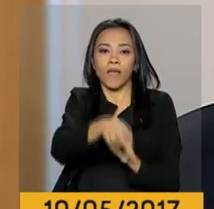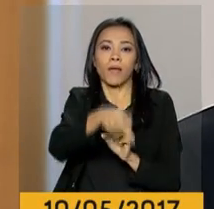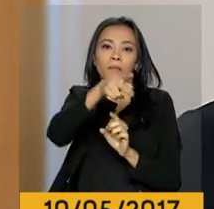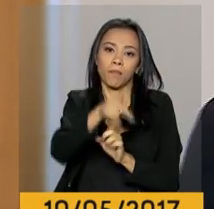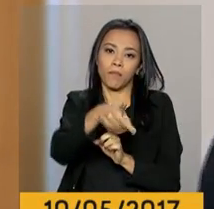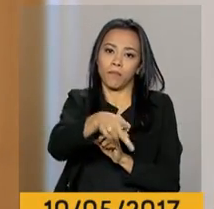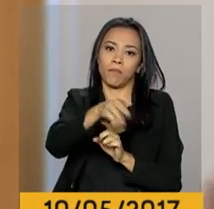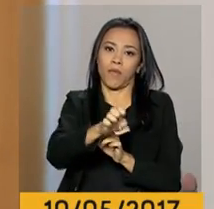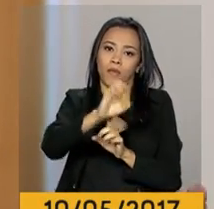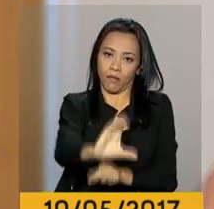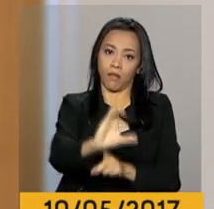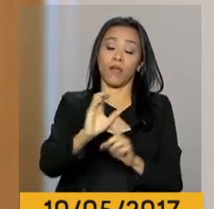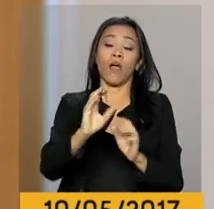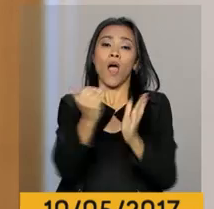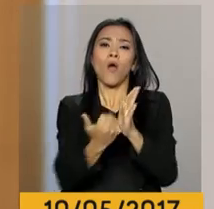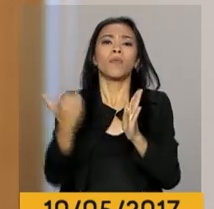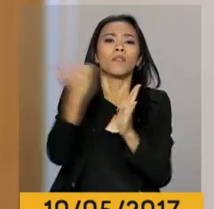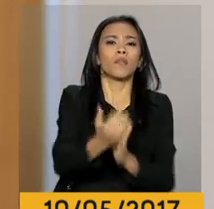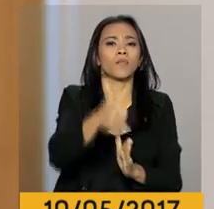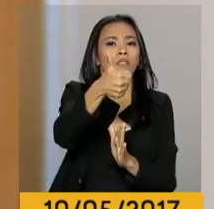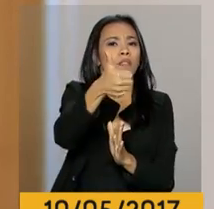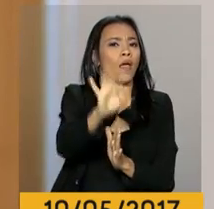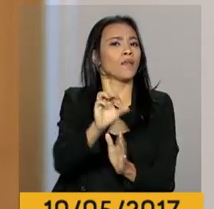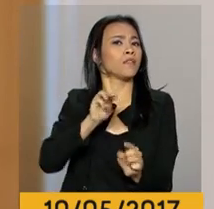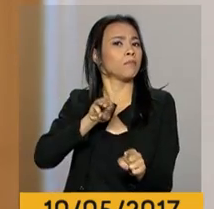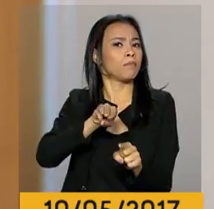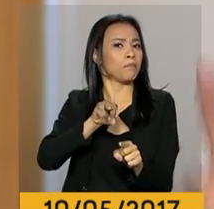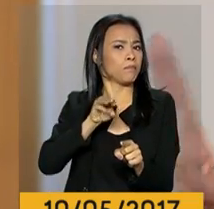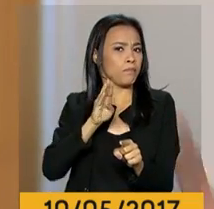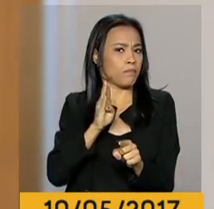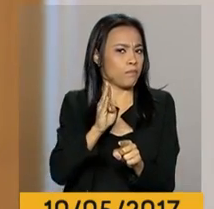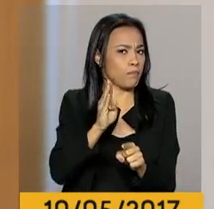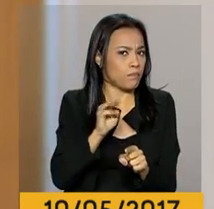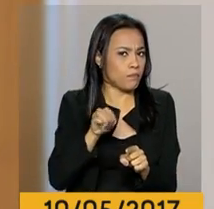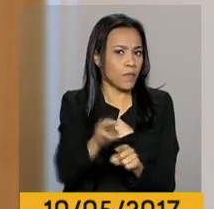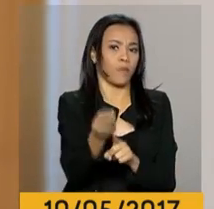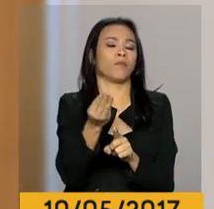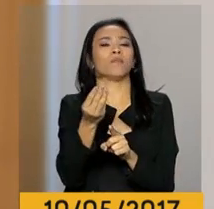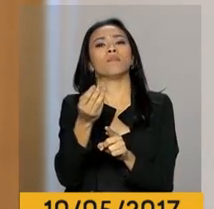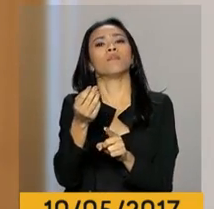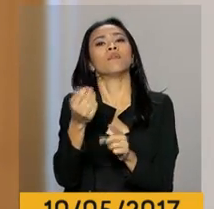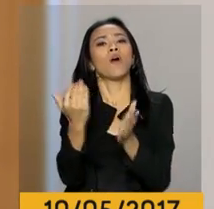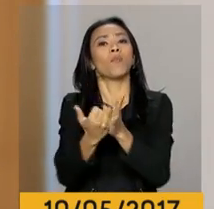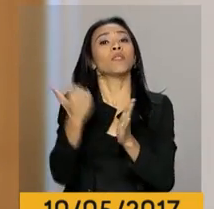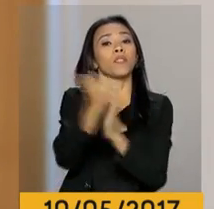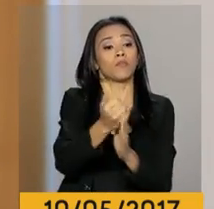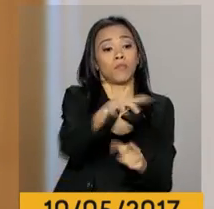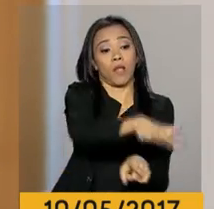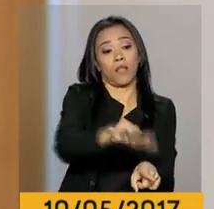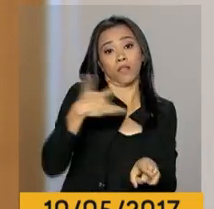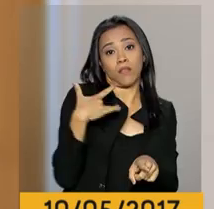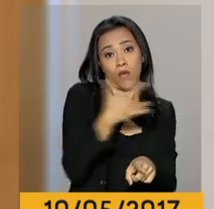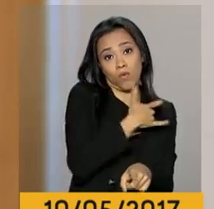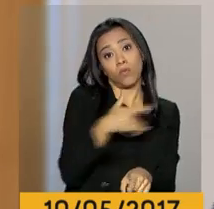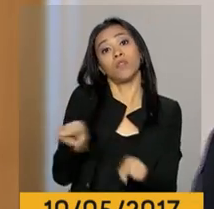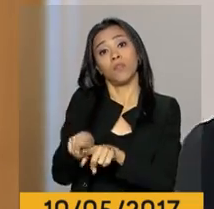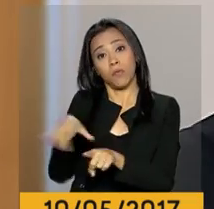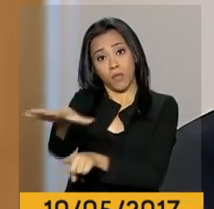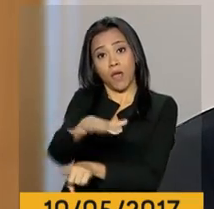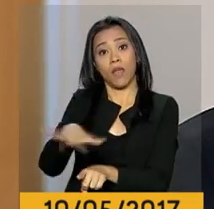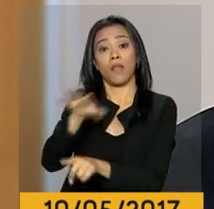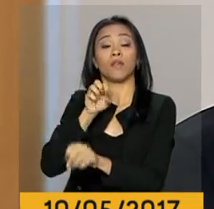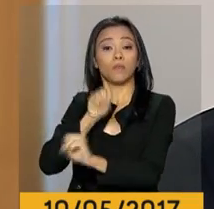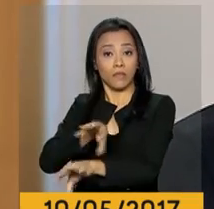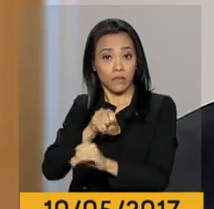aumentamos em 10 bilhões 10 bilhões a verba para a saúde 10 bilhões a verba para educação então nós estamos fazendo isso com